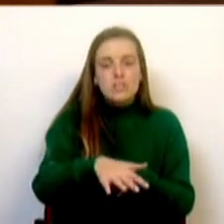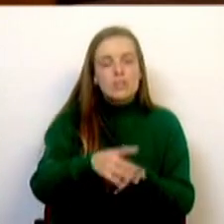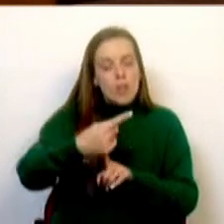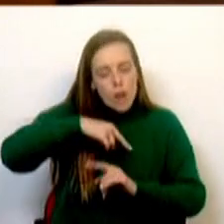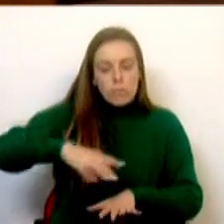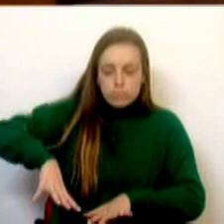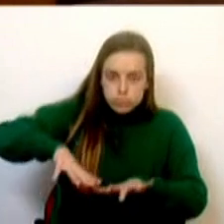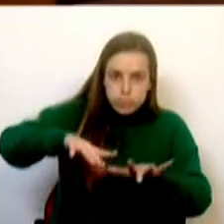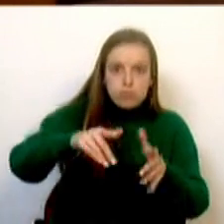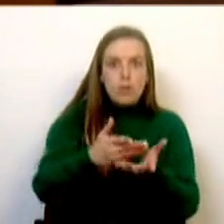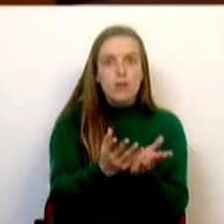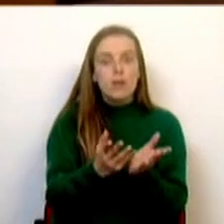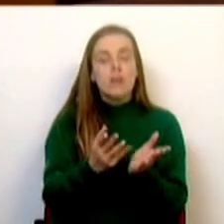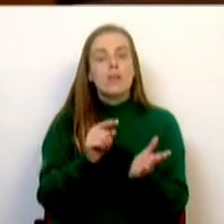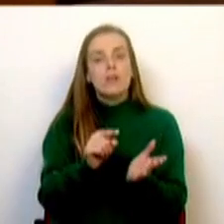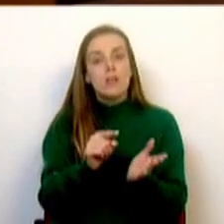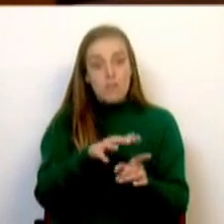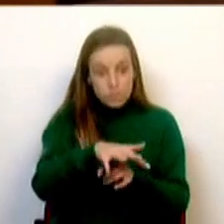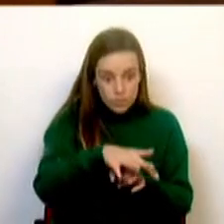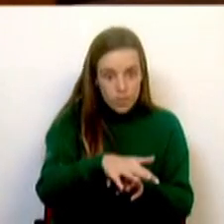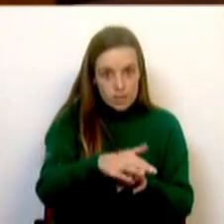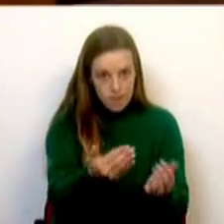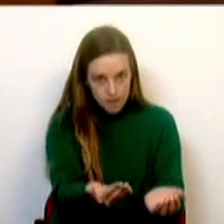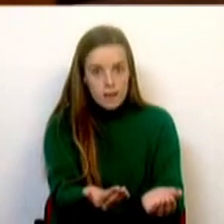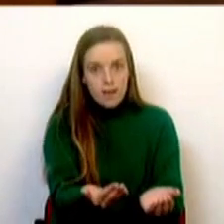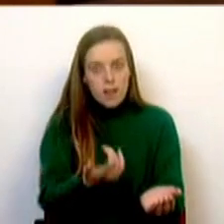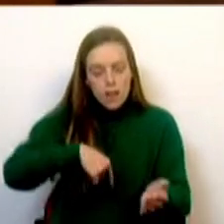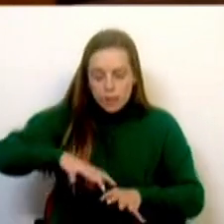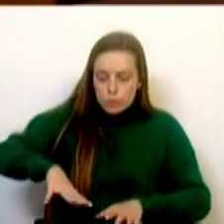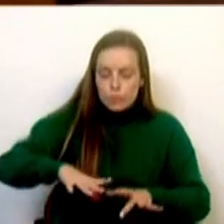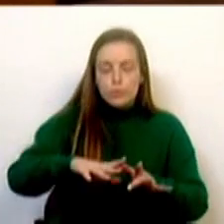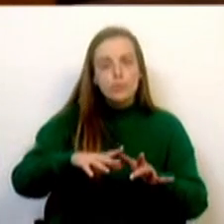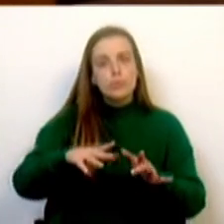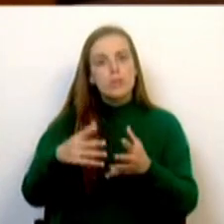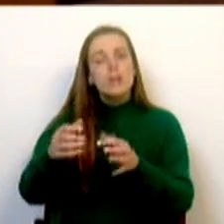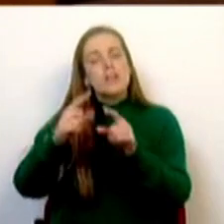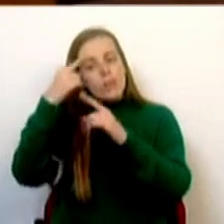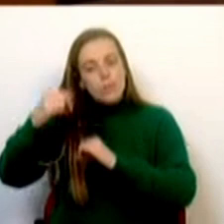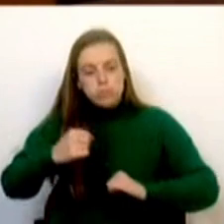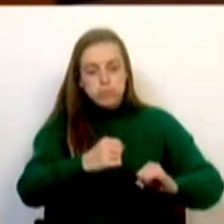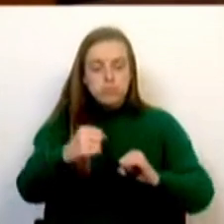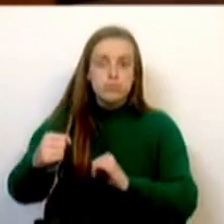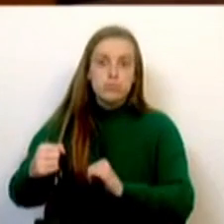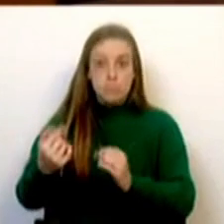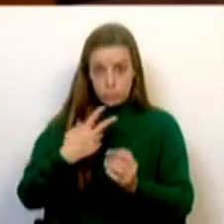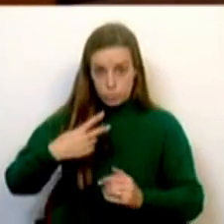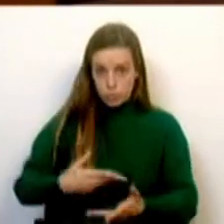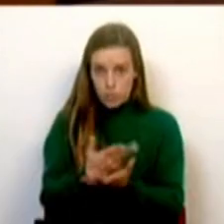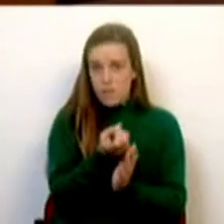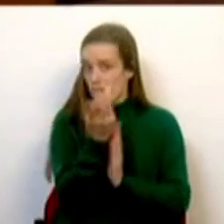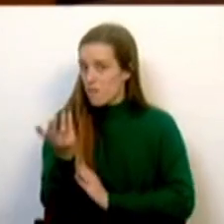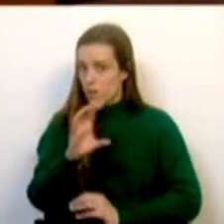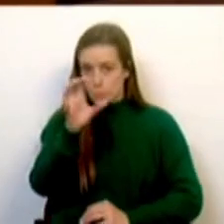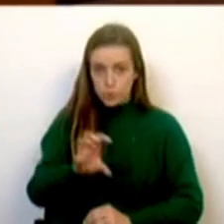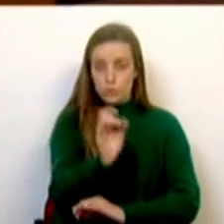para um reconhecimento, para ter impacto, temos de evoluir para um reconhecimento conjunto. Sei que Portugal e vários países